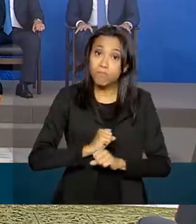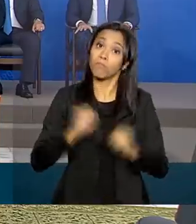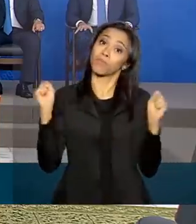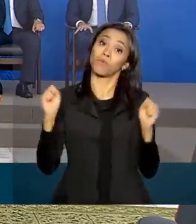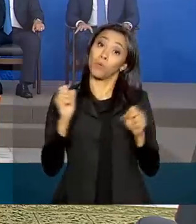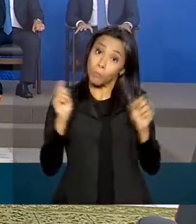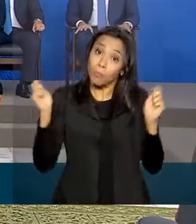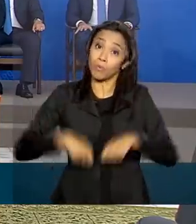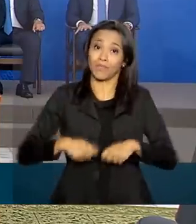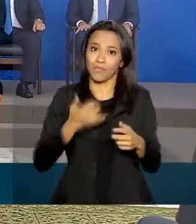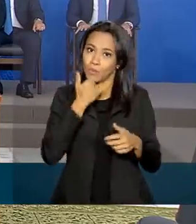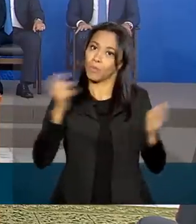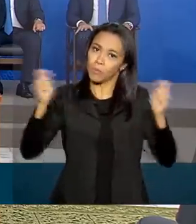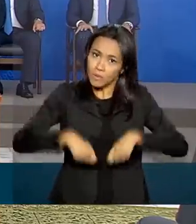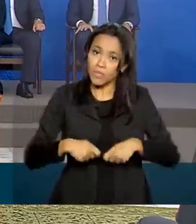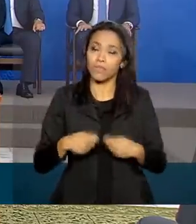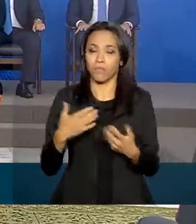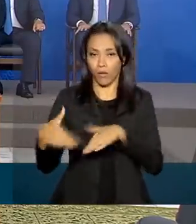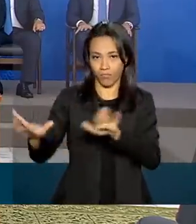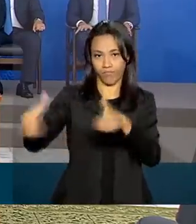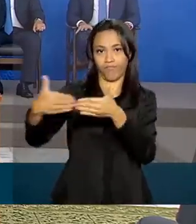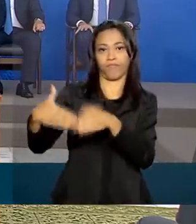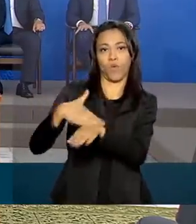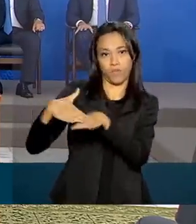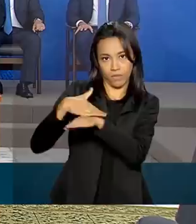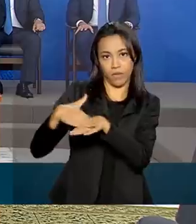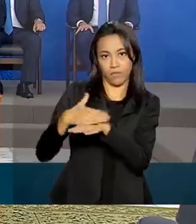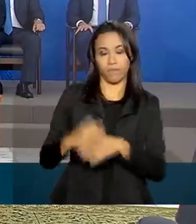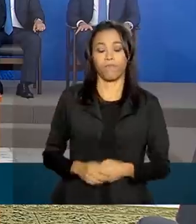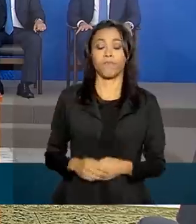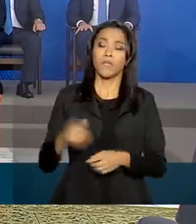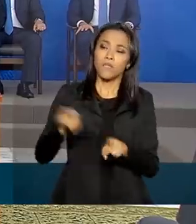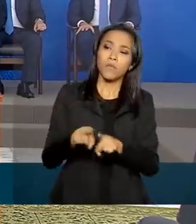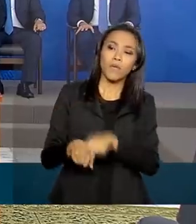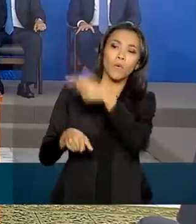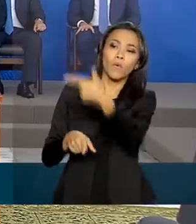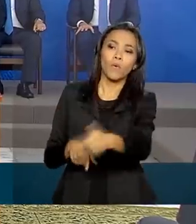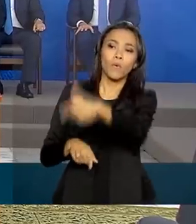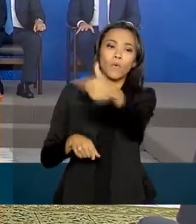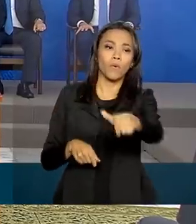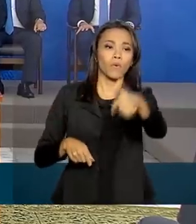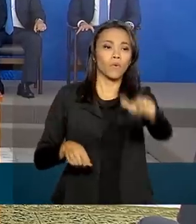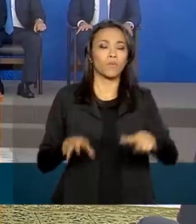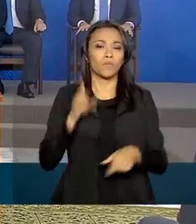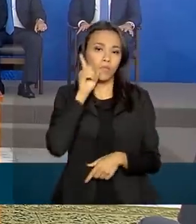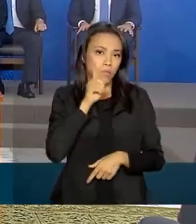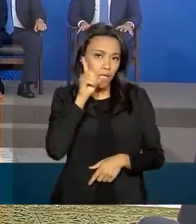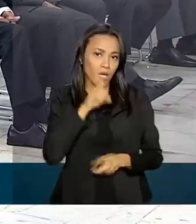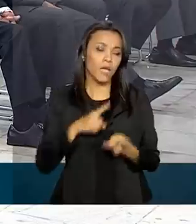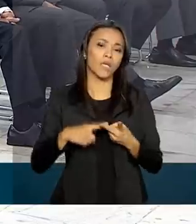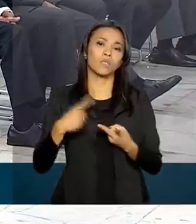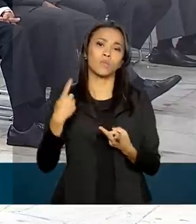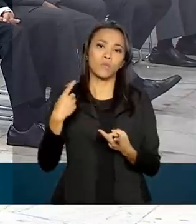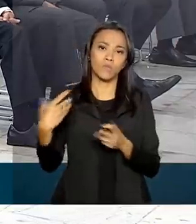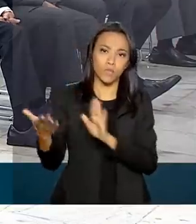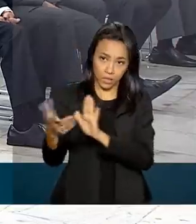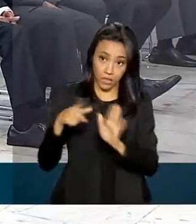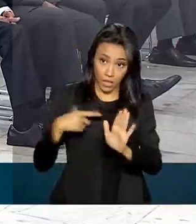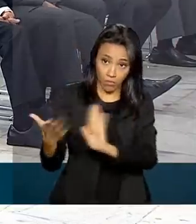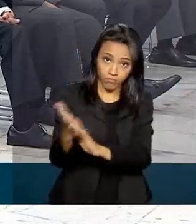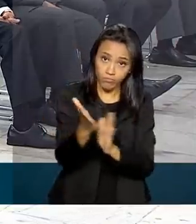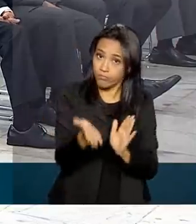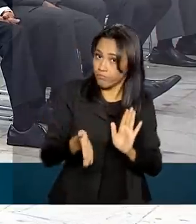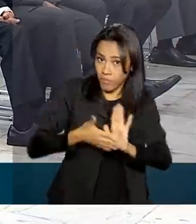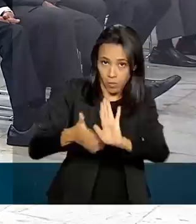parabenizar o joão campos os demais deputados parlamentares em propositura que tinham agora